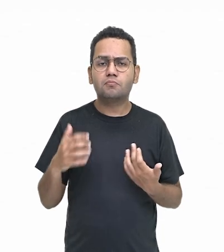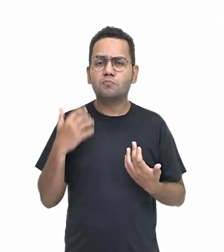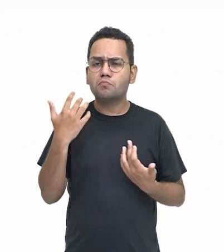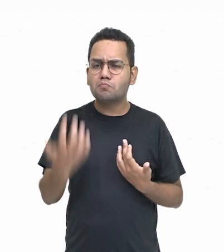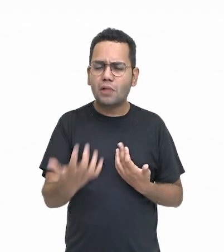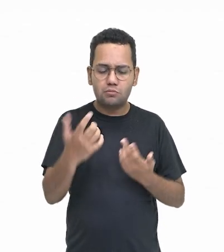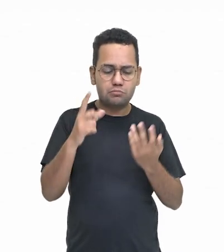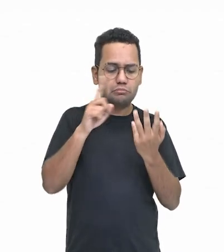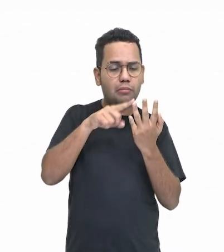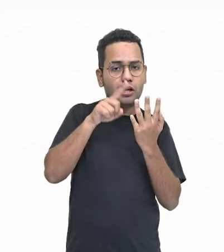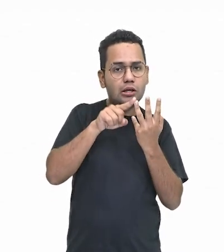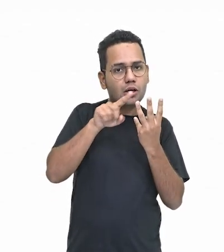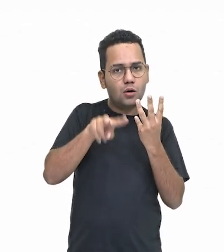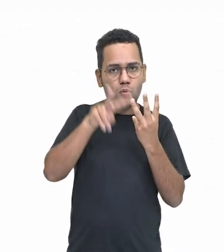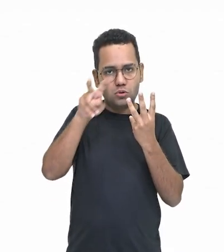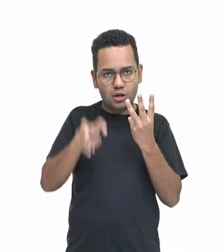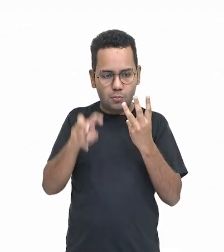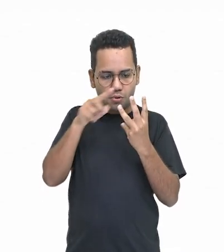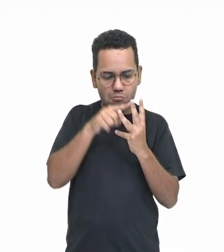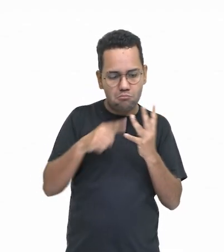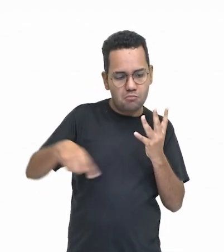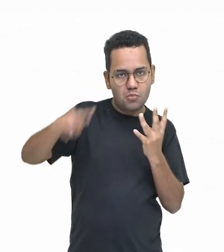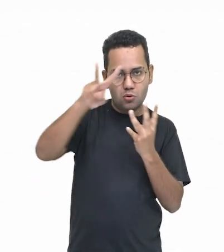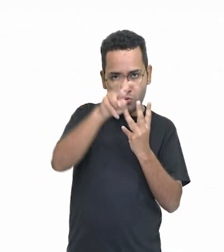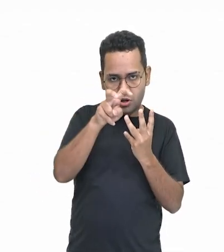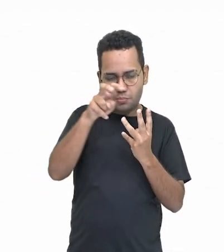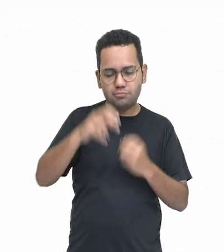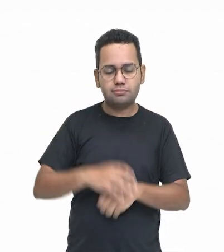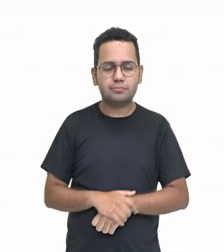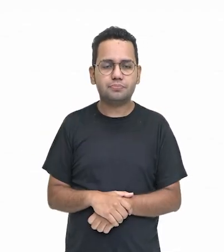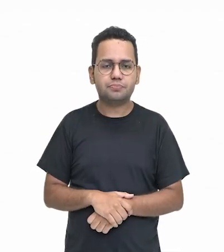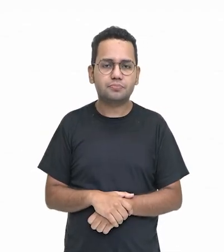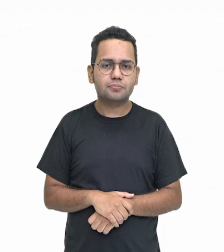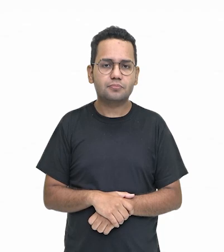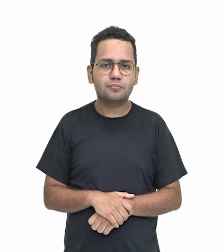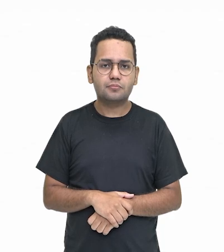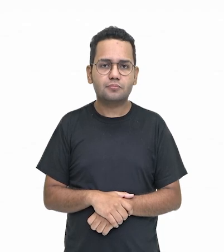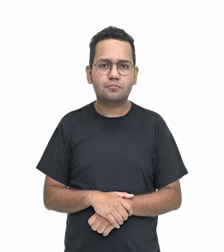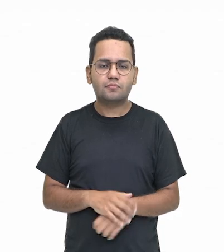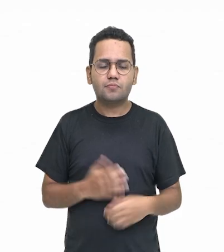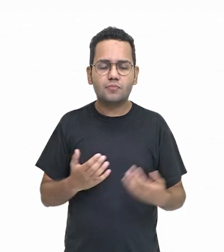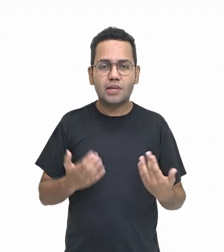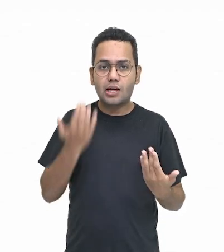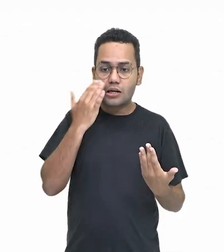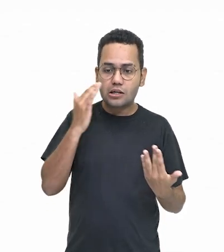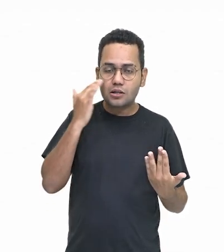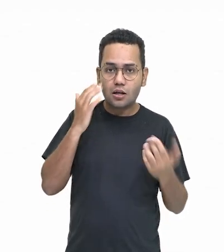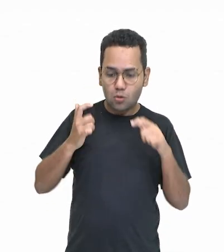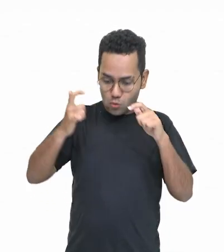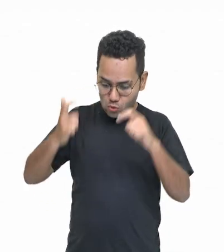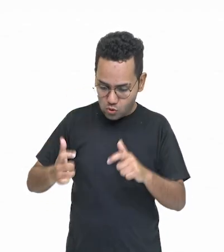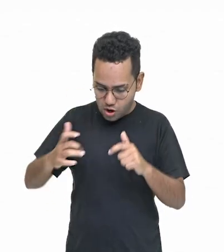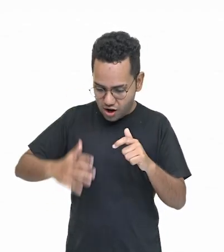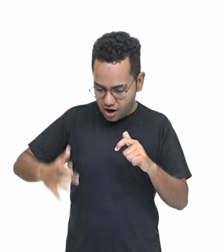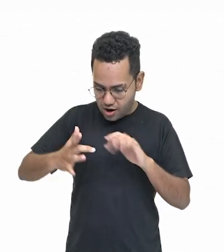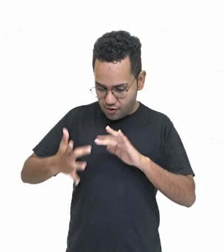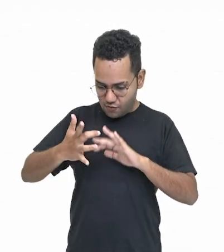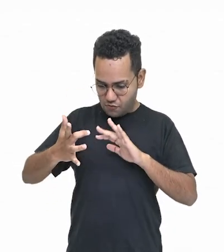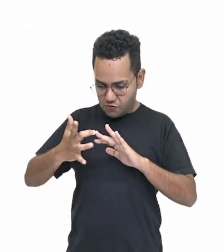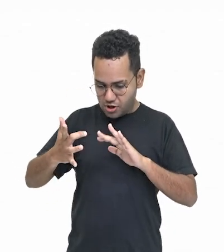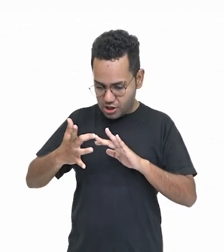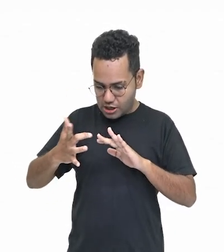para a imaginação sociológica é compreender o seu contexto e perceber